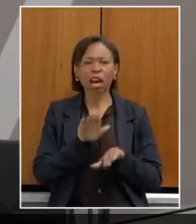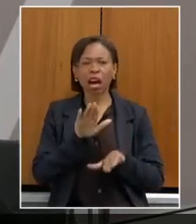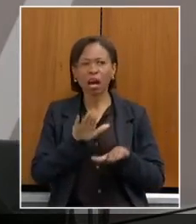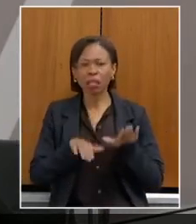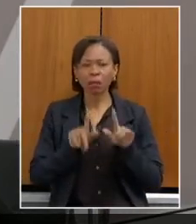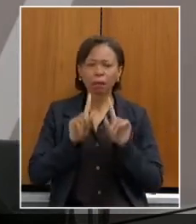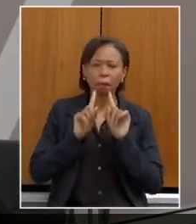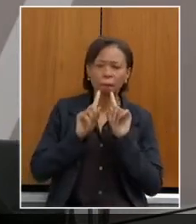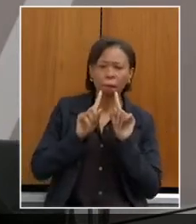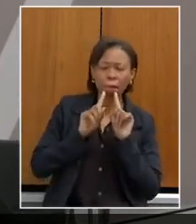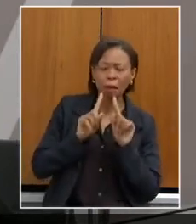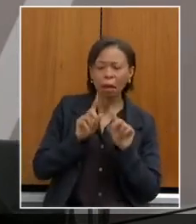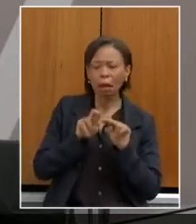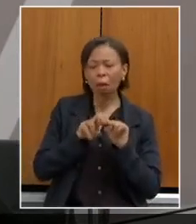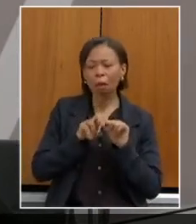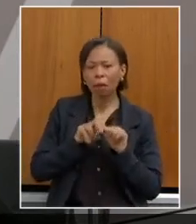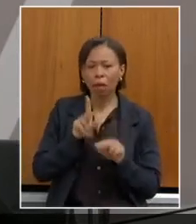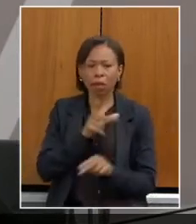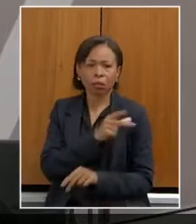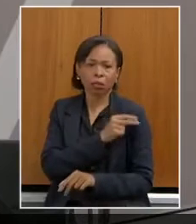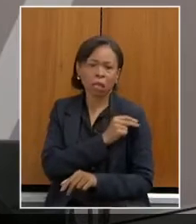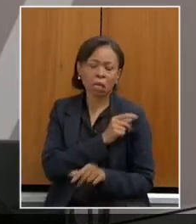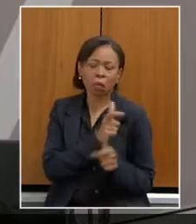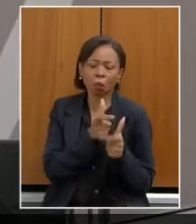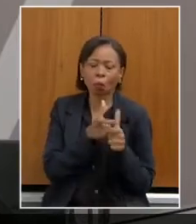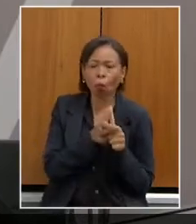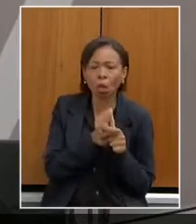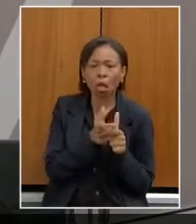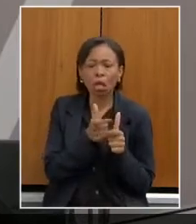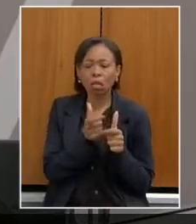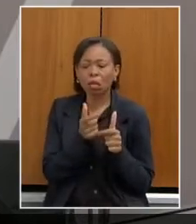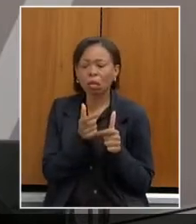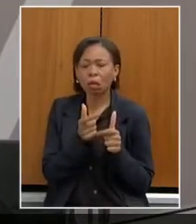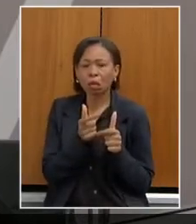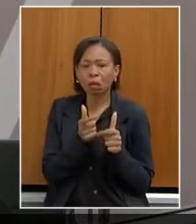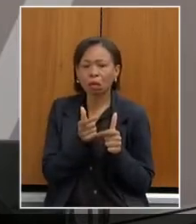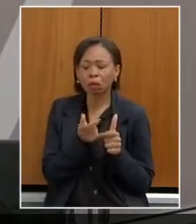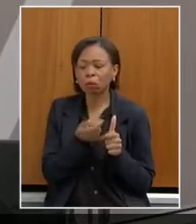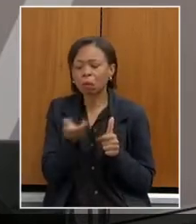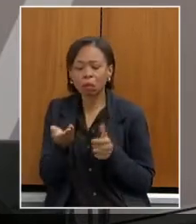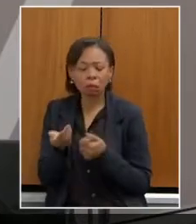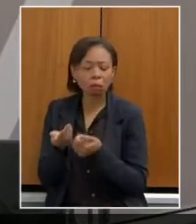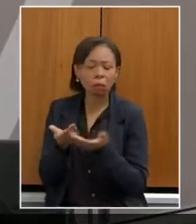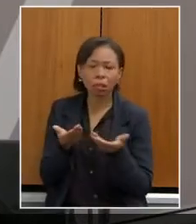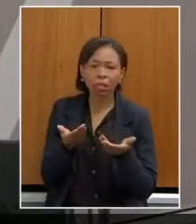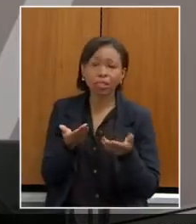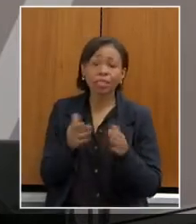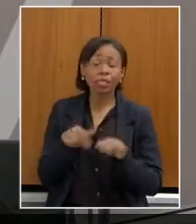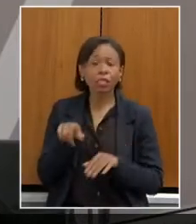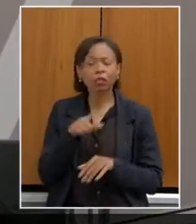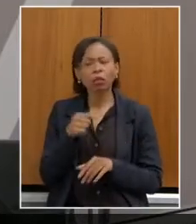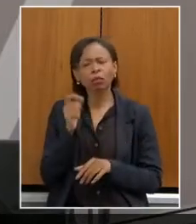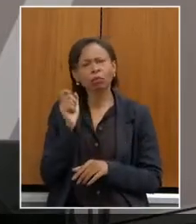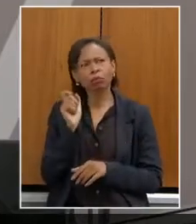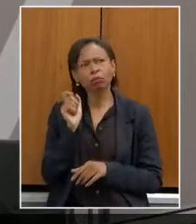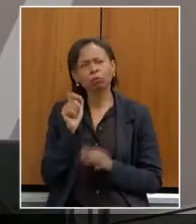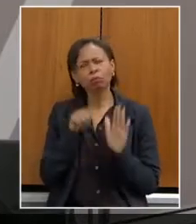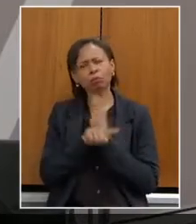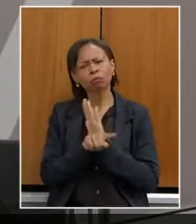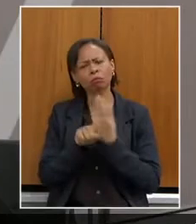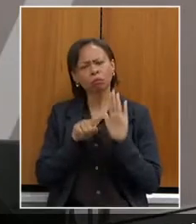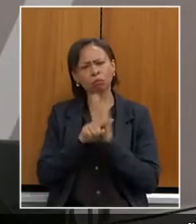quantidade menor de vacina para tal município para tal regional nós fazemos aí os questionamentos e as